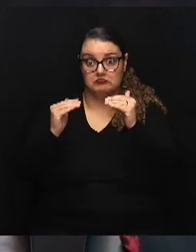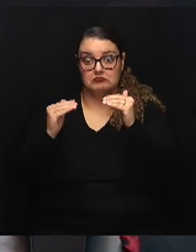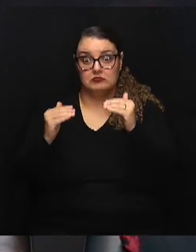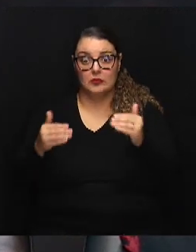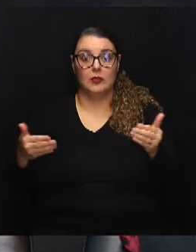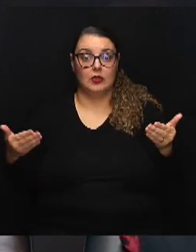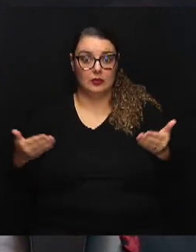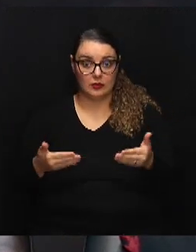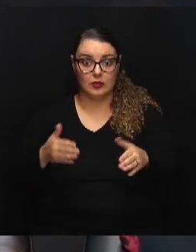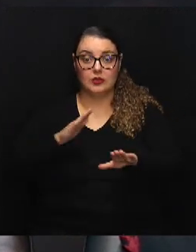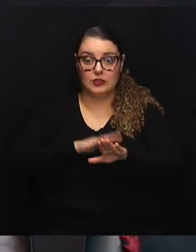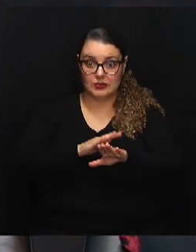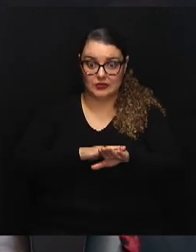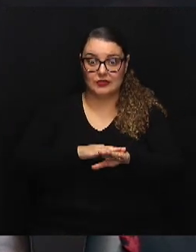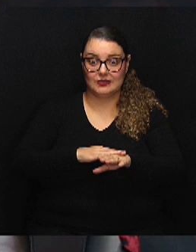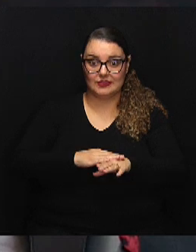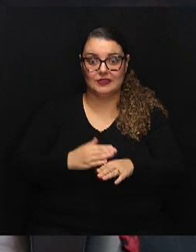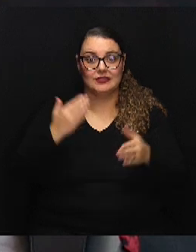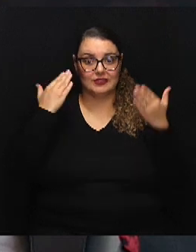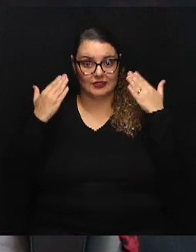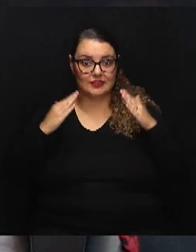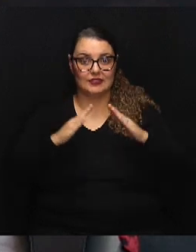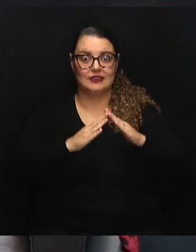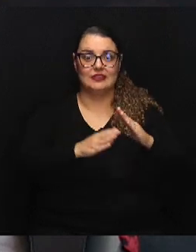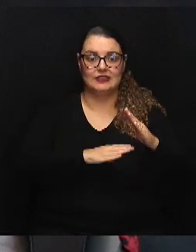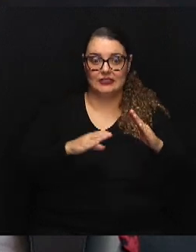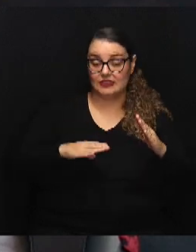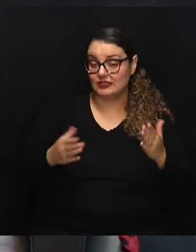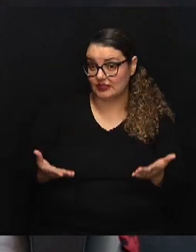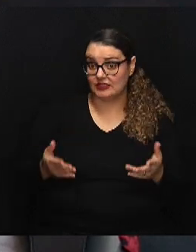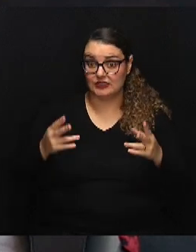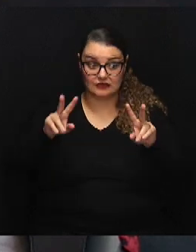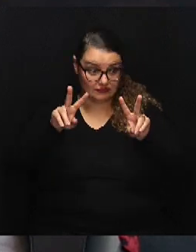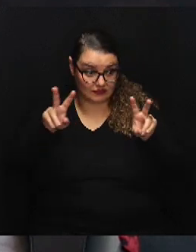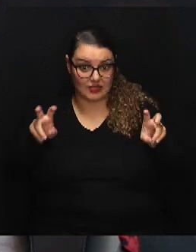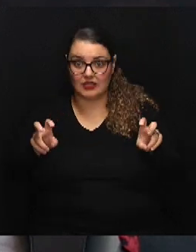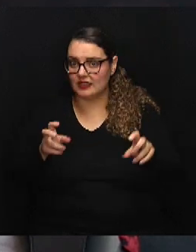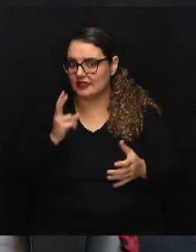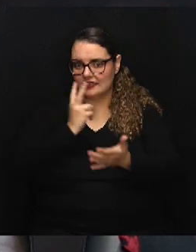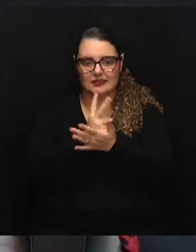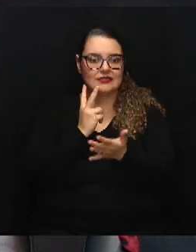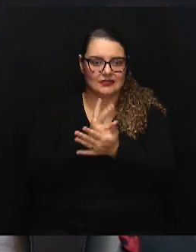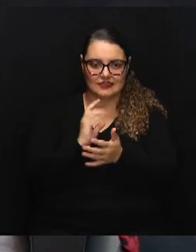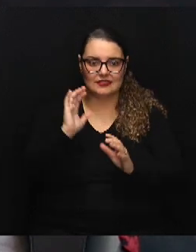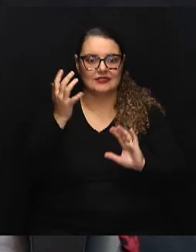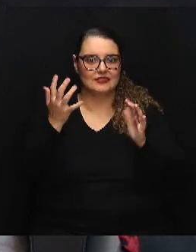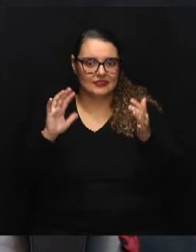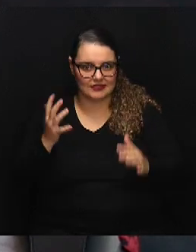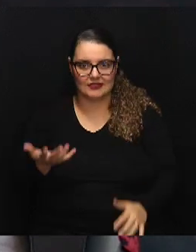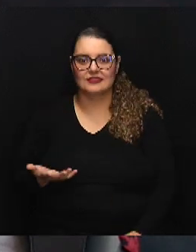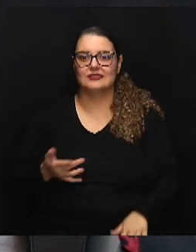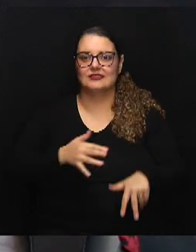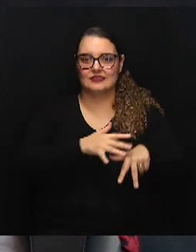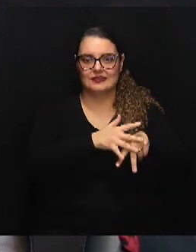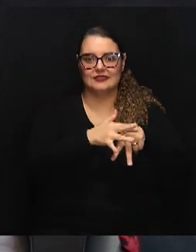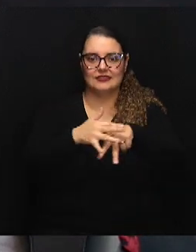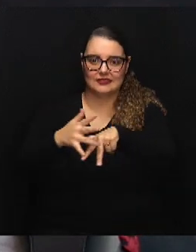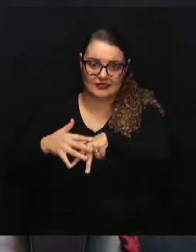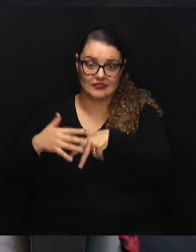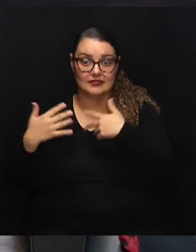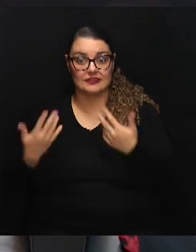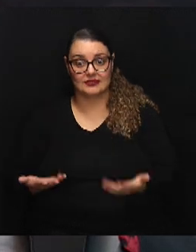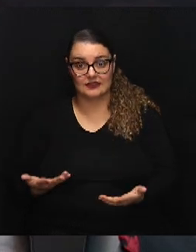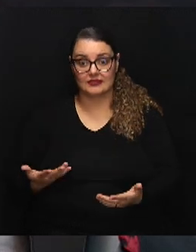eu atuo dentro da psicologia clínica, e é um tema que aparece recorrente, né, com os pacientes. Então,